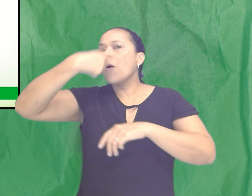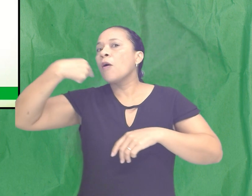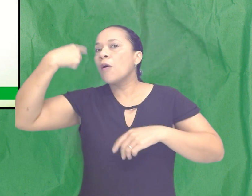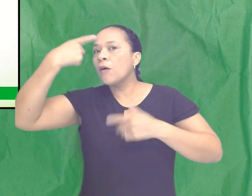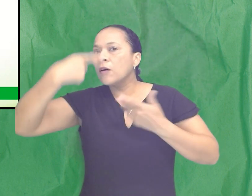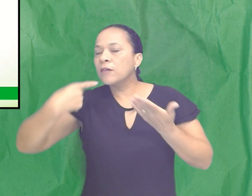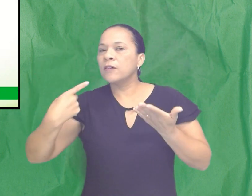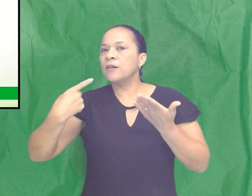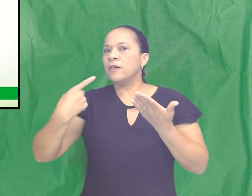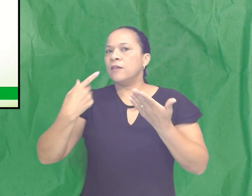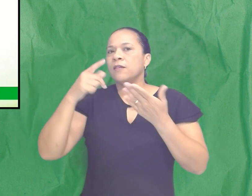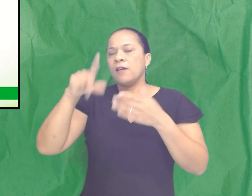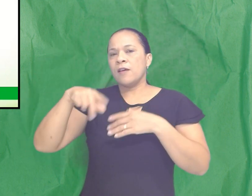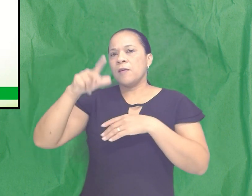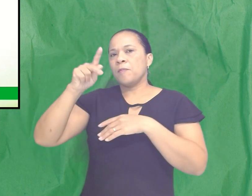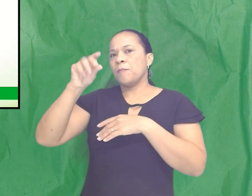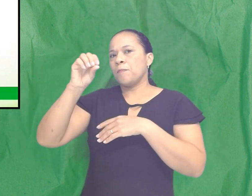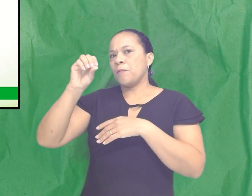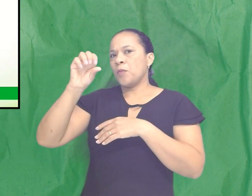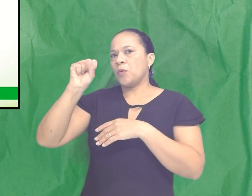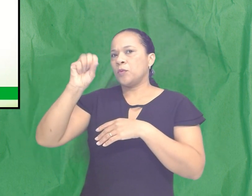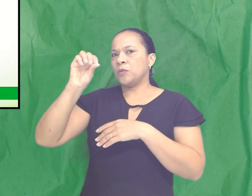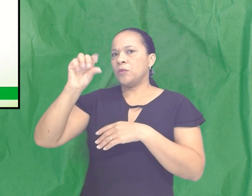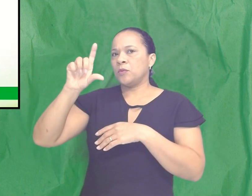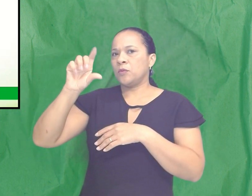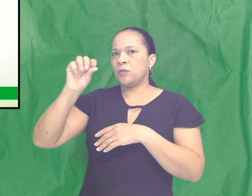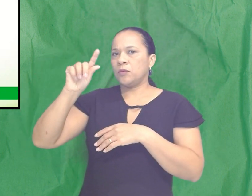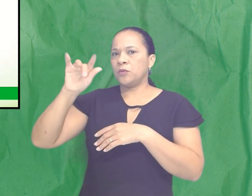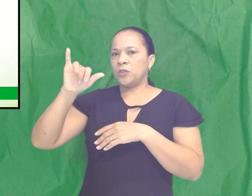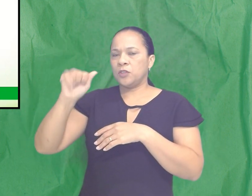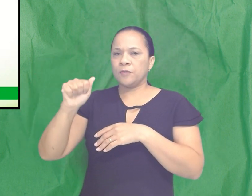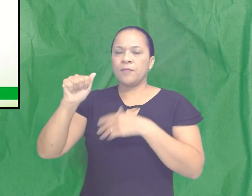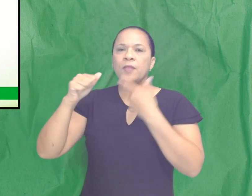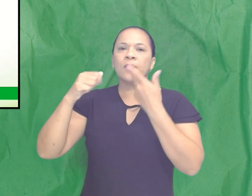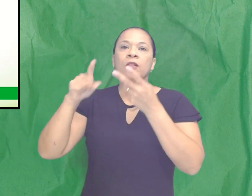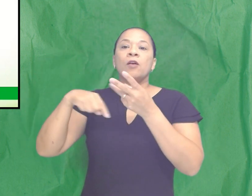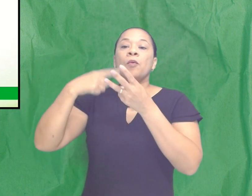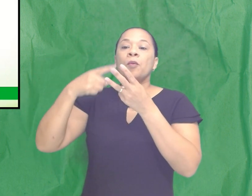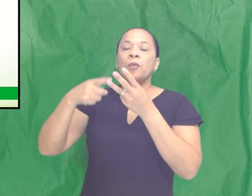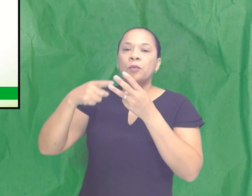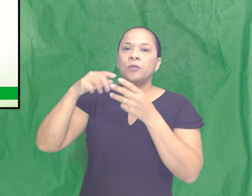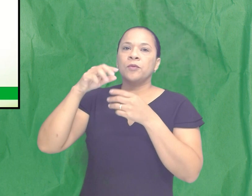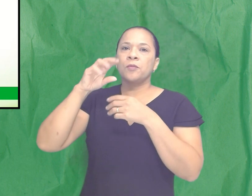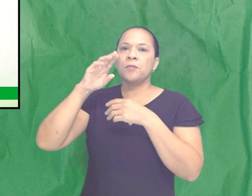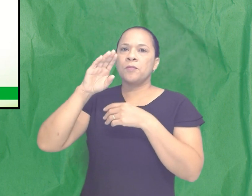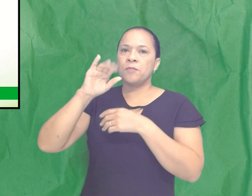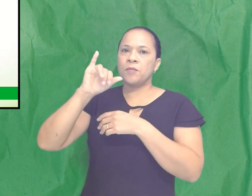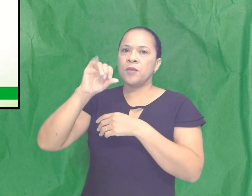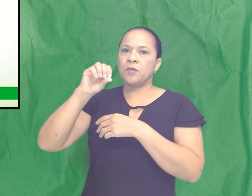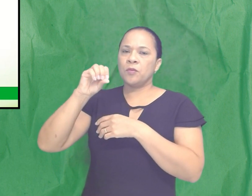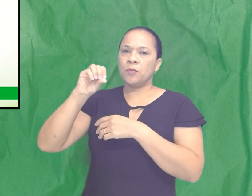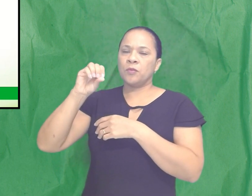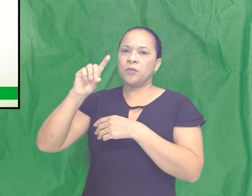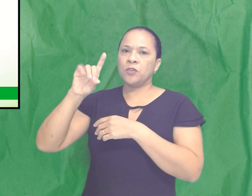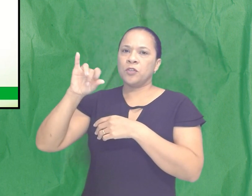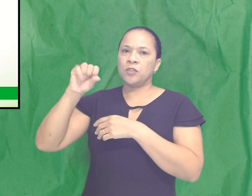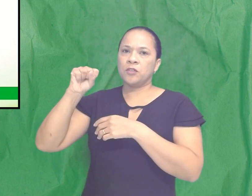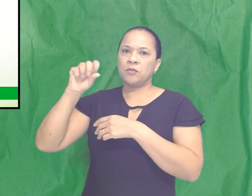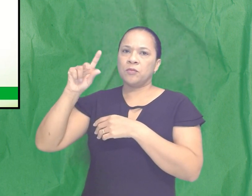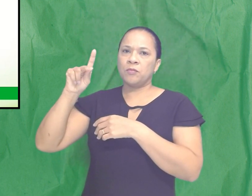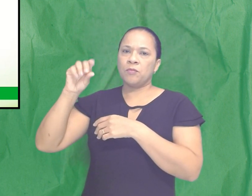Tá? Isso é a posologia. E a biodisponibilidade é o termo usado para